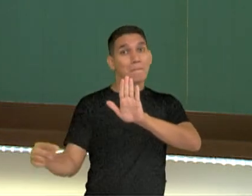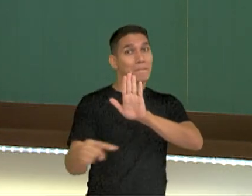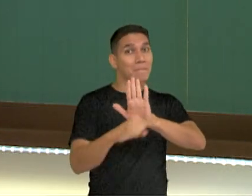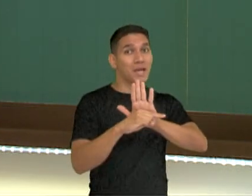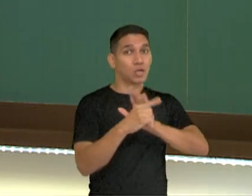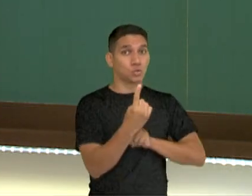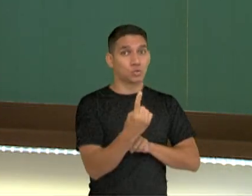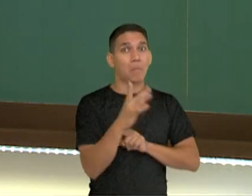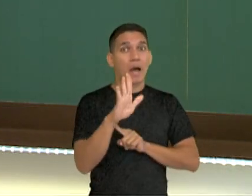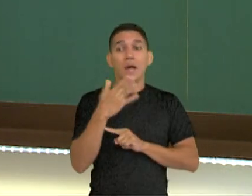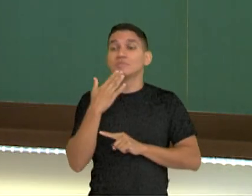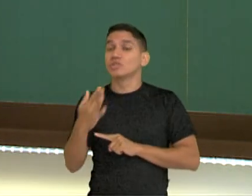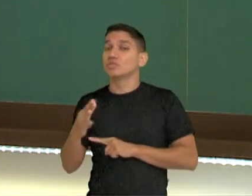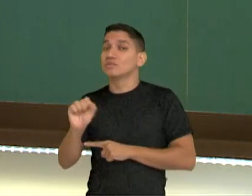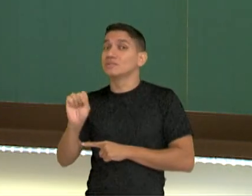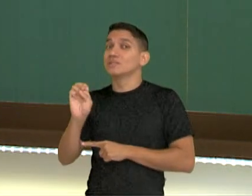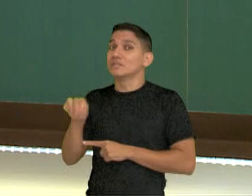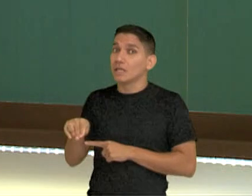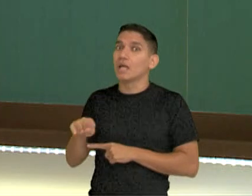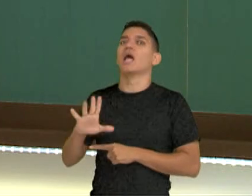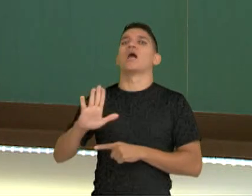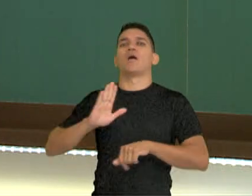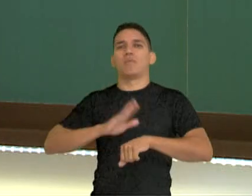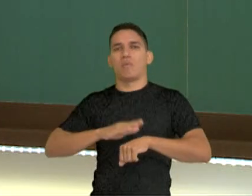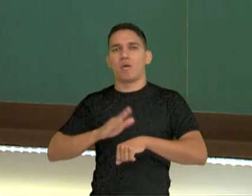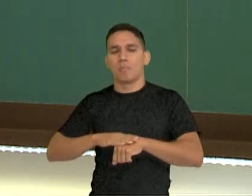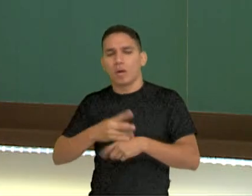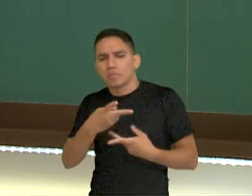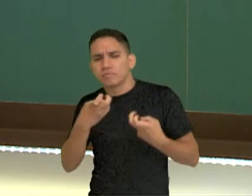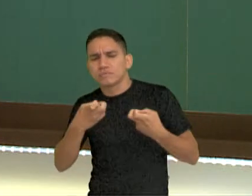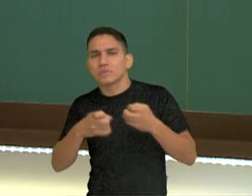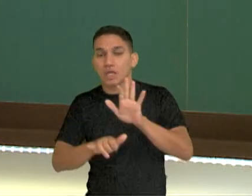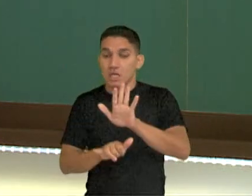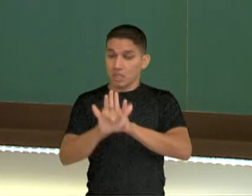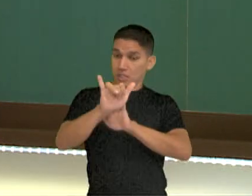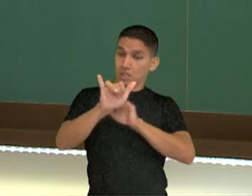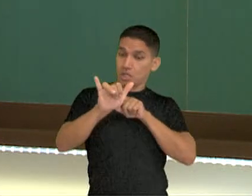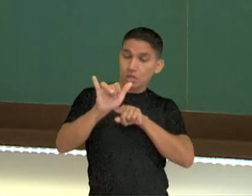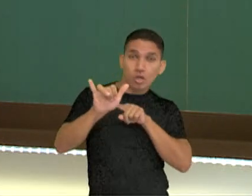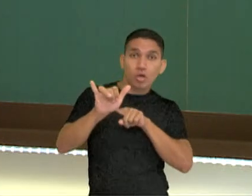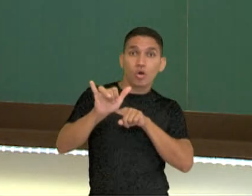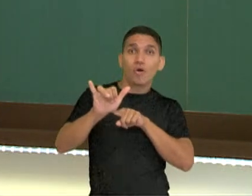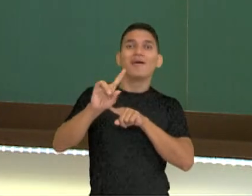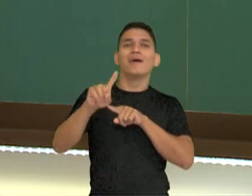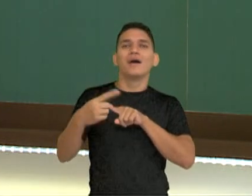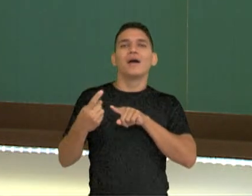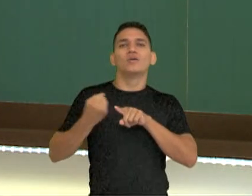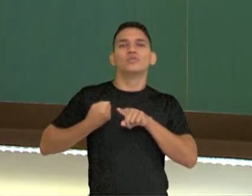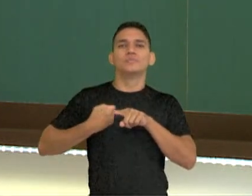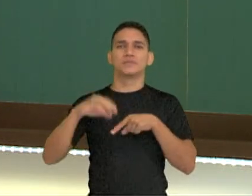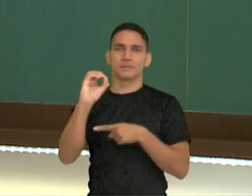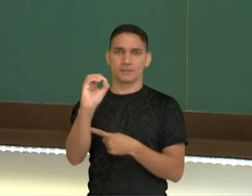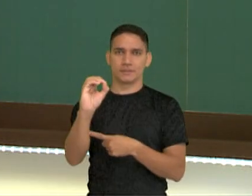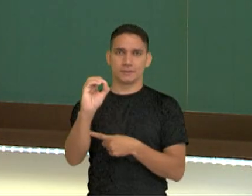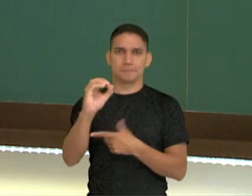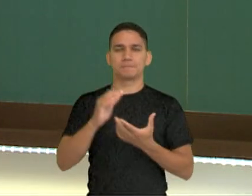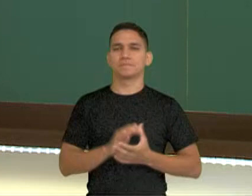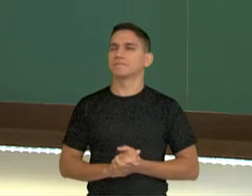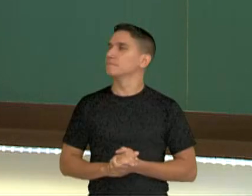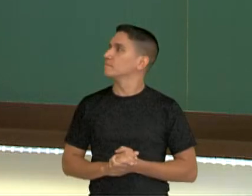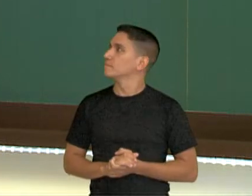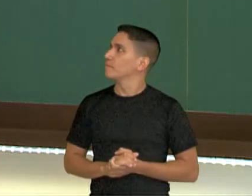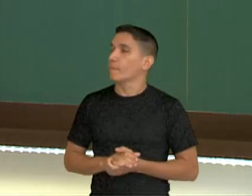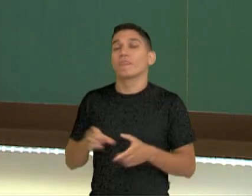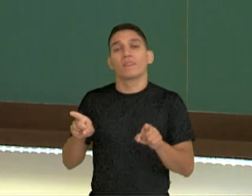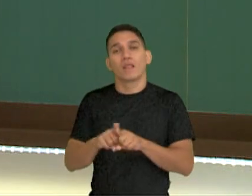que ele pediu o seno. Na hora que você projeta sobre o eixo Y, você recai sobre o zero. E, por